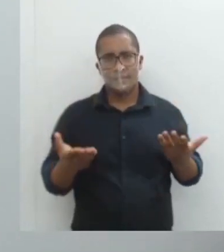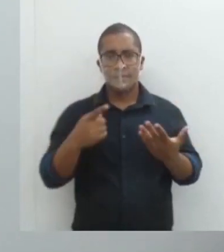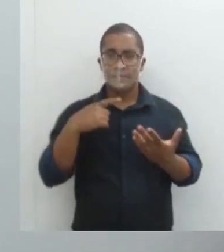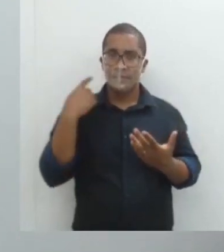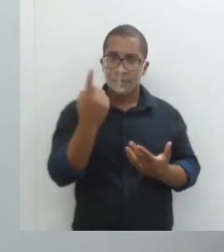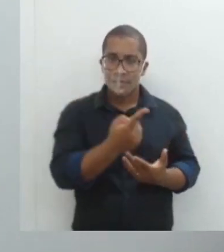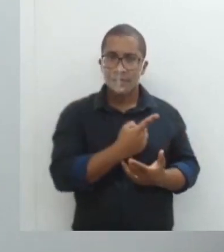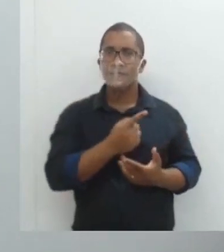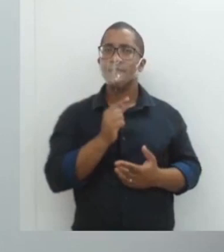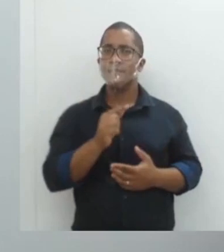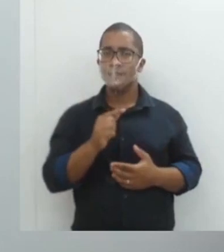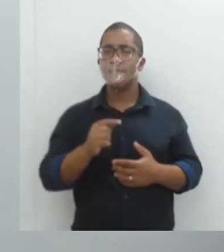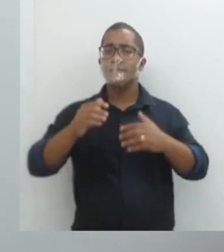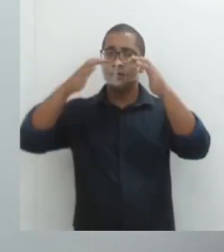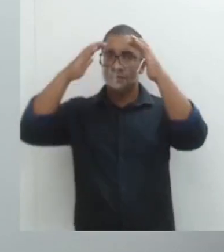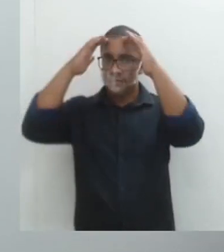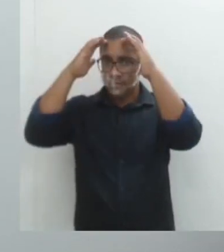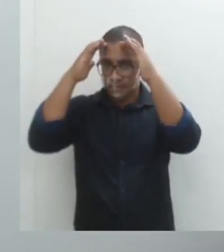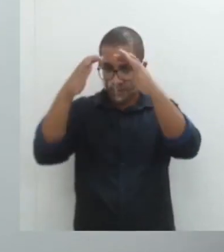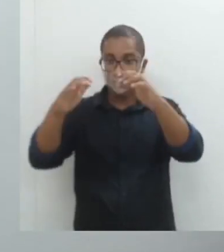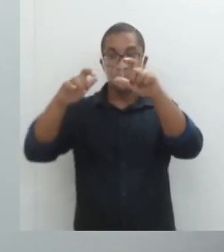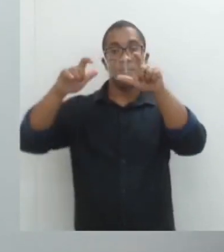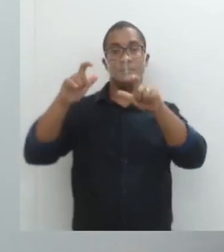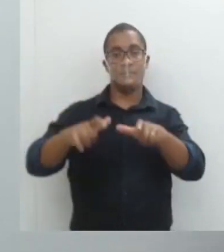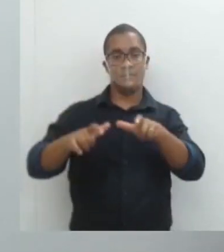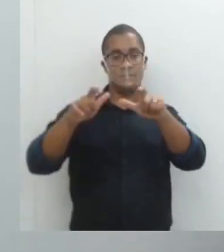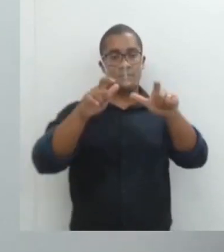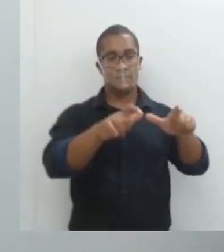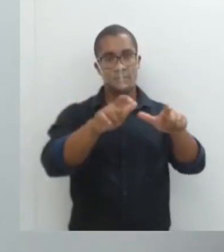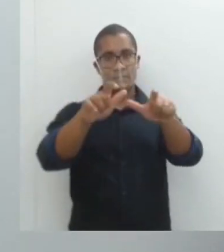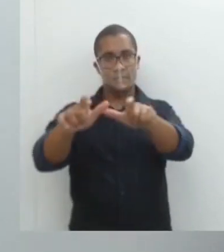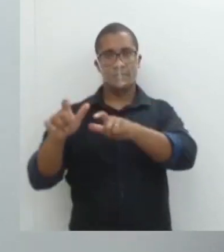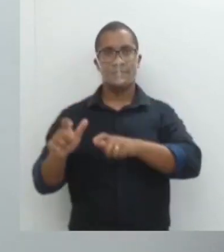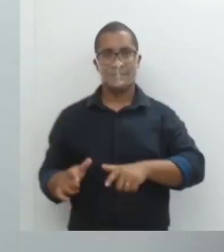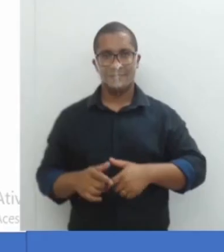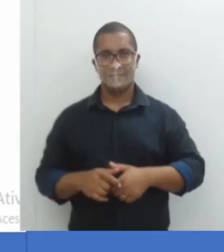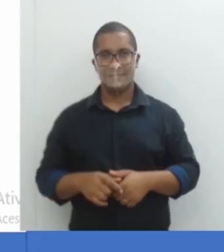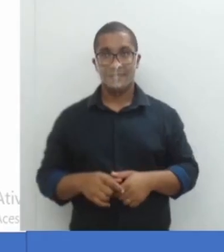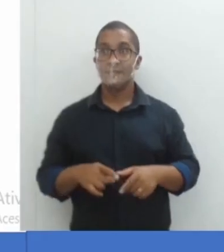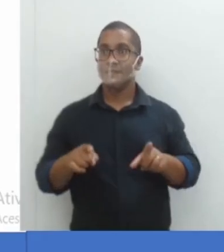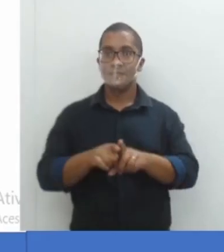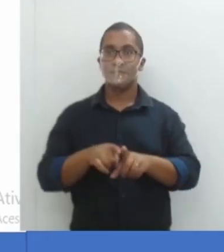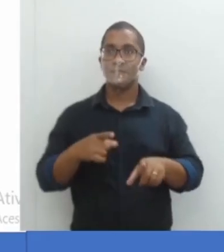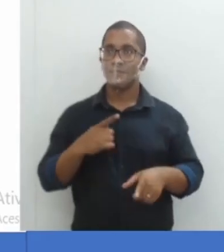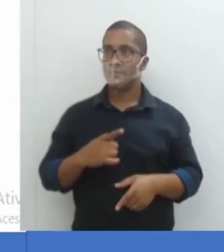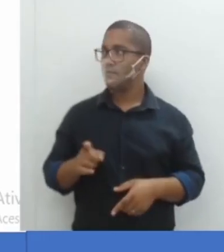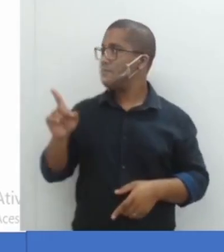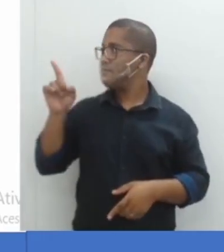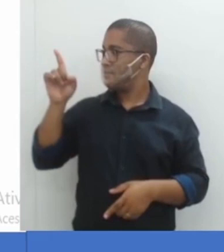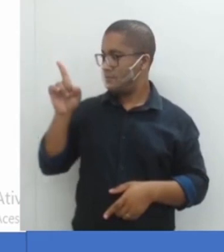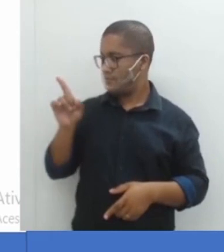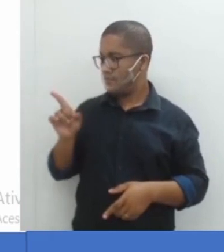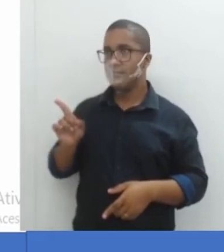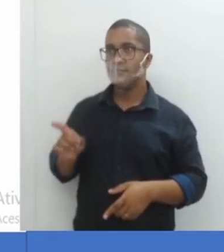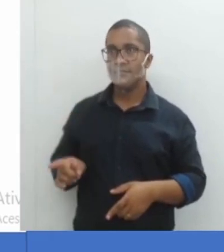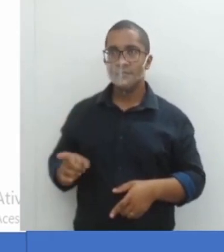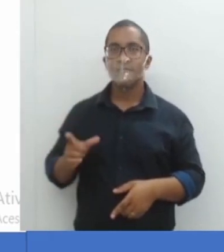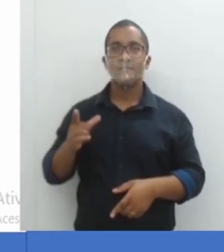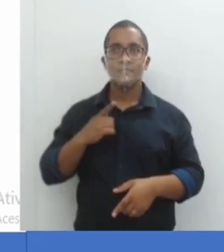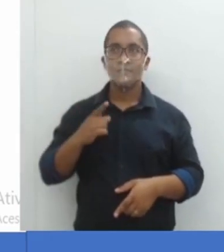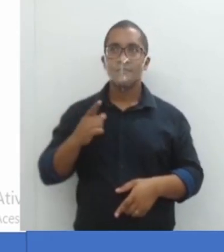dúvida, respeitar os espaços, tá certo? Nós temos também aqui, ó,